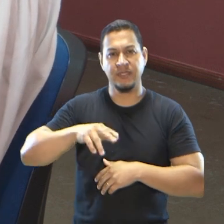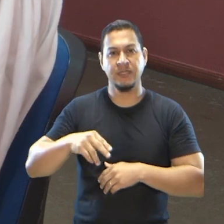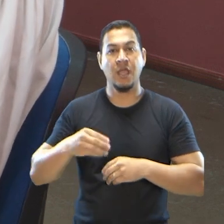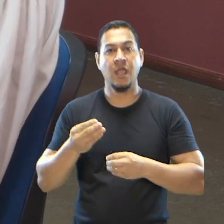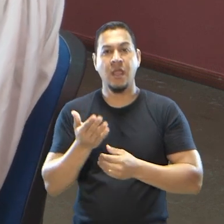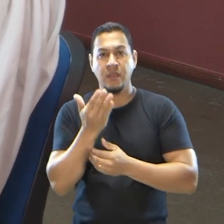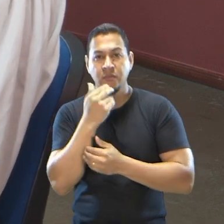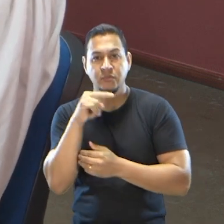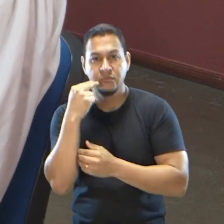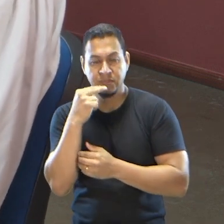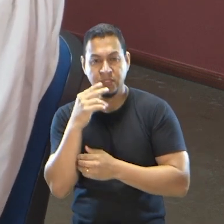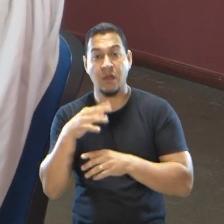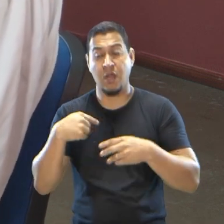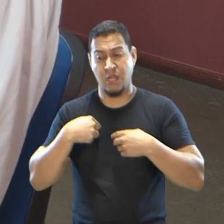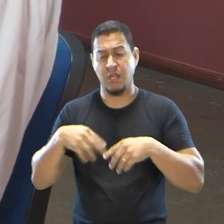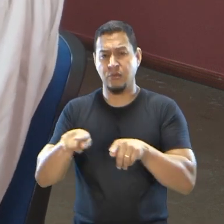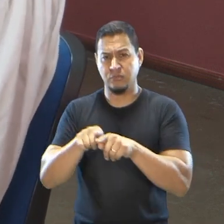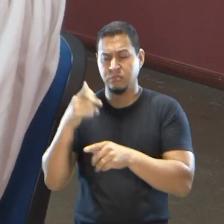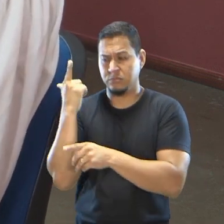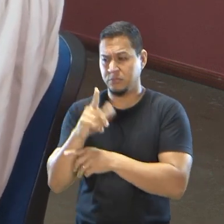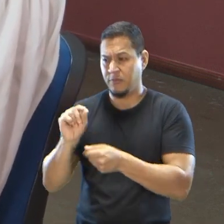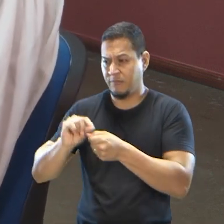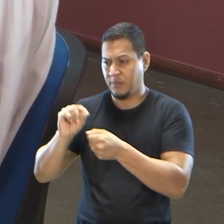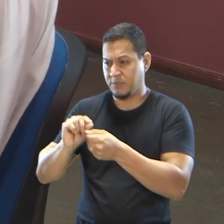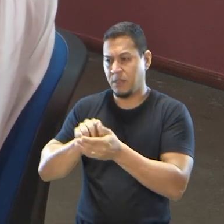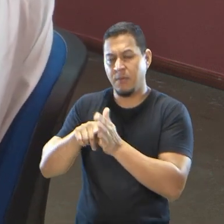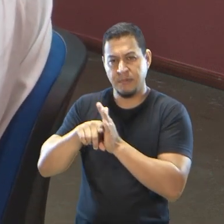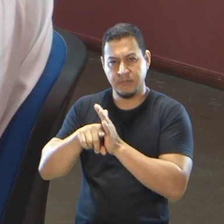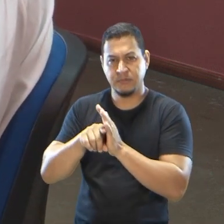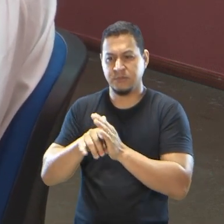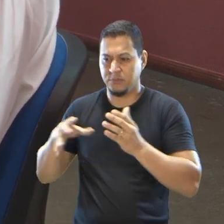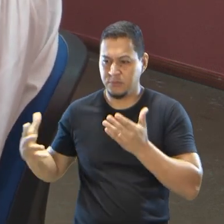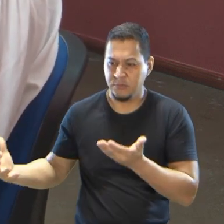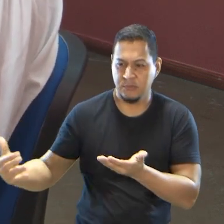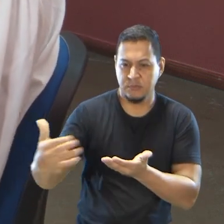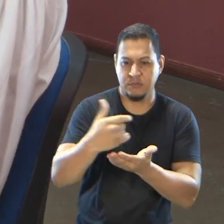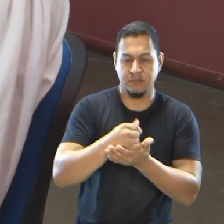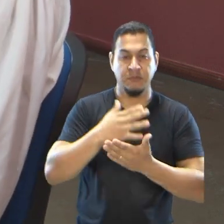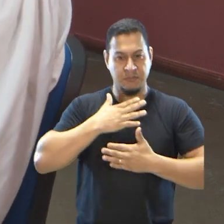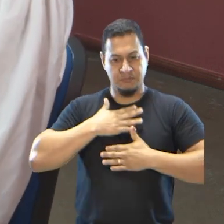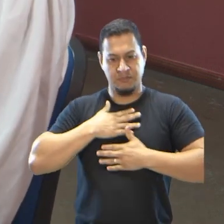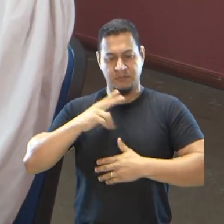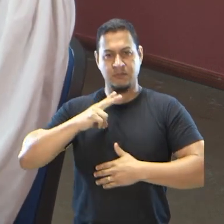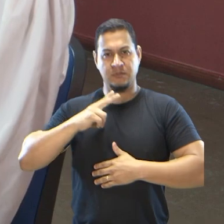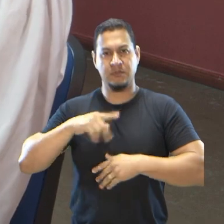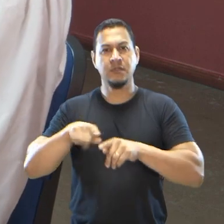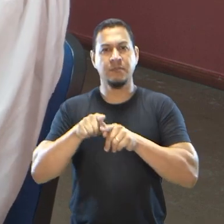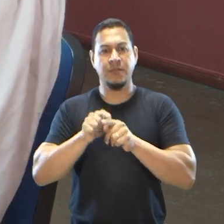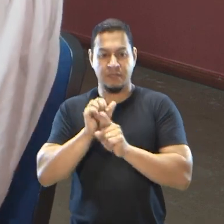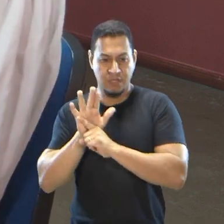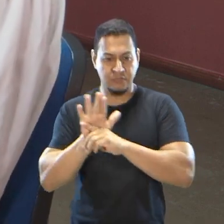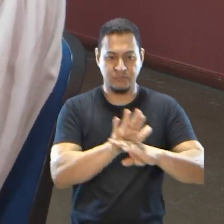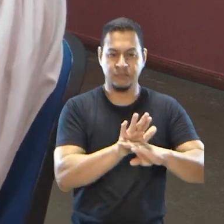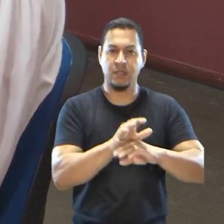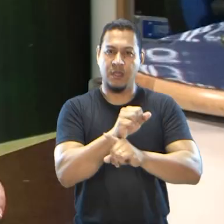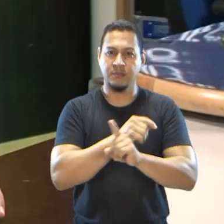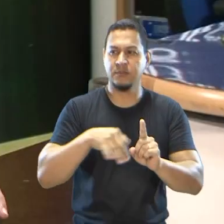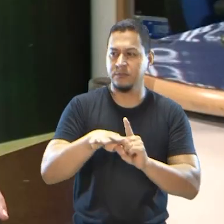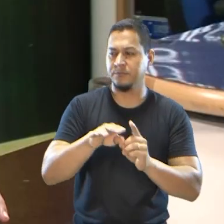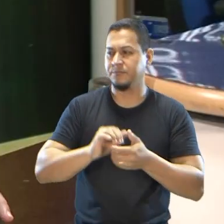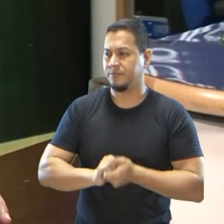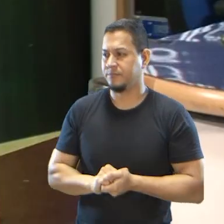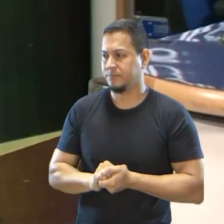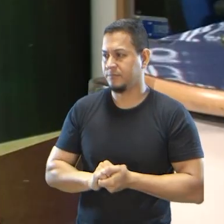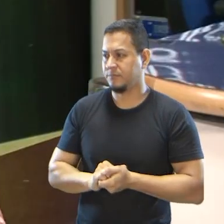E nesse programa, eu consegui juntar e realmente fazer uma pesquisa que agregue para mim, para a minha profissão e para a sociedade também.